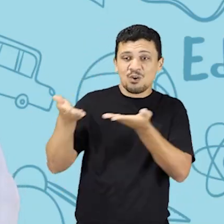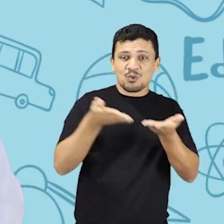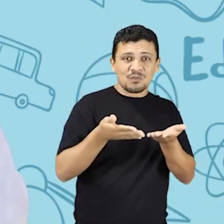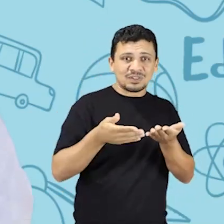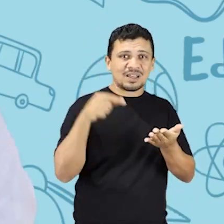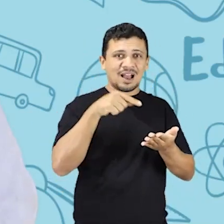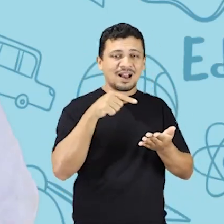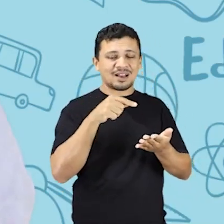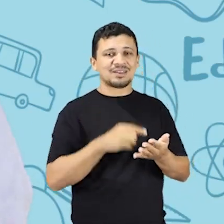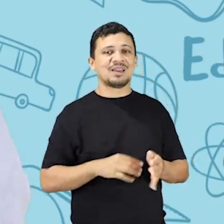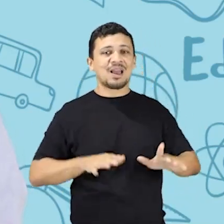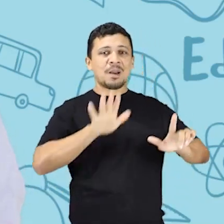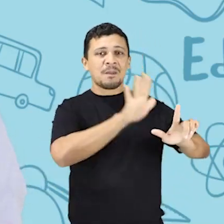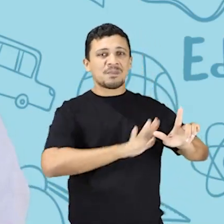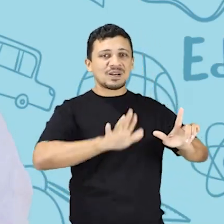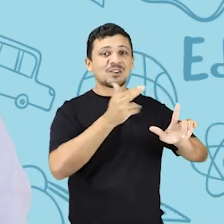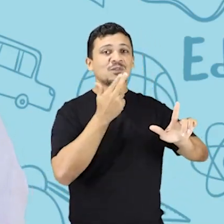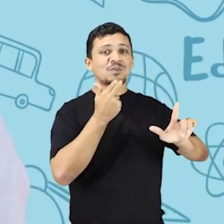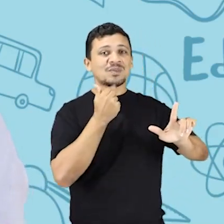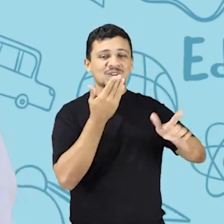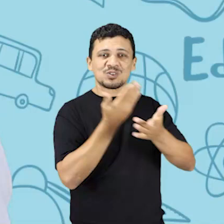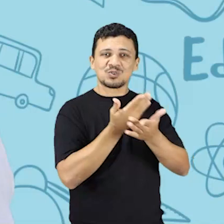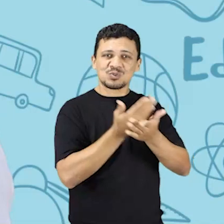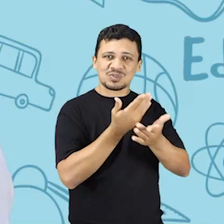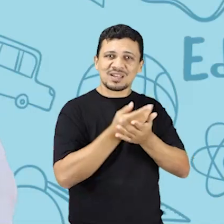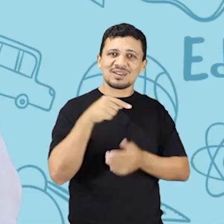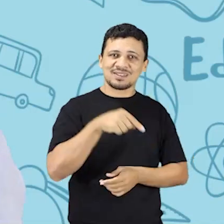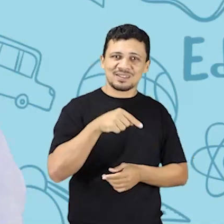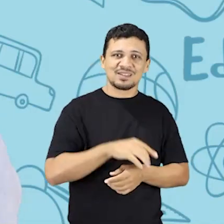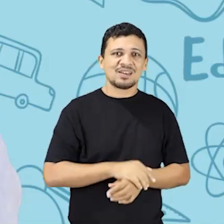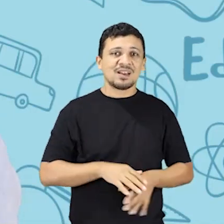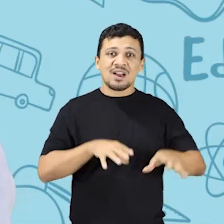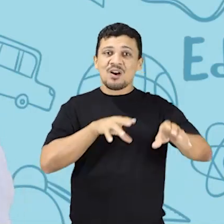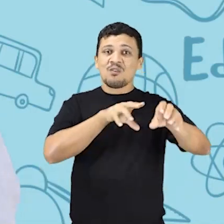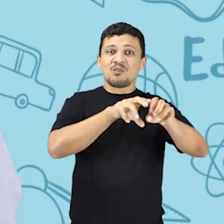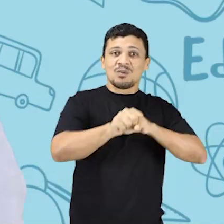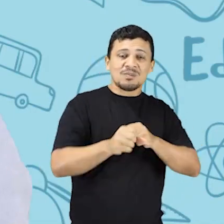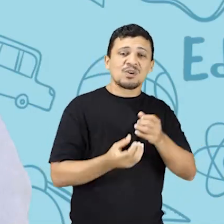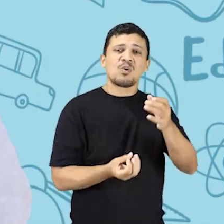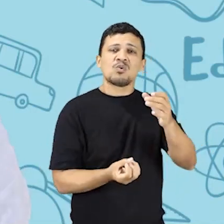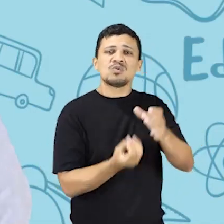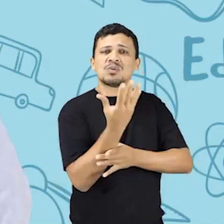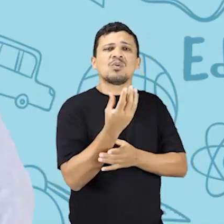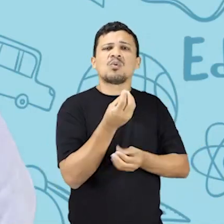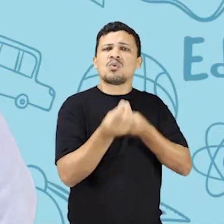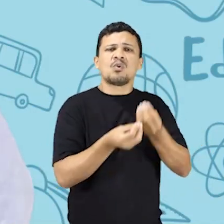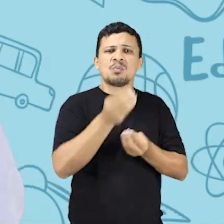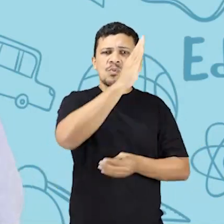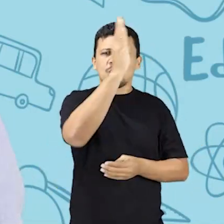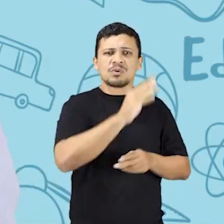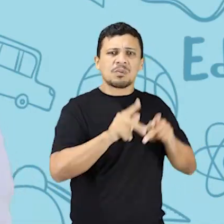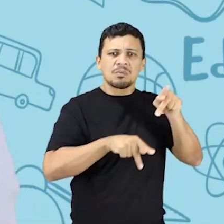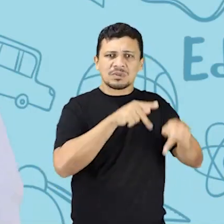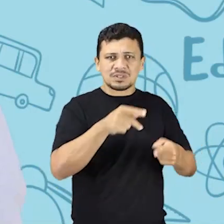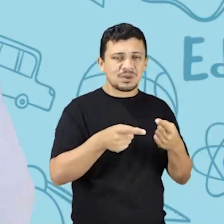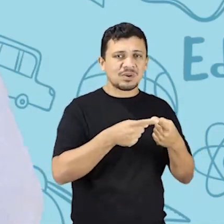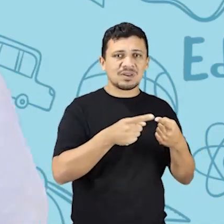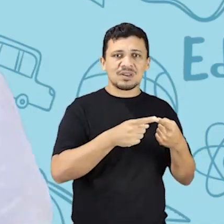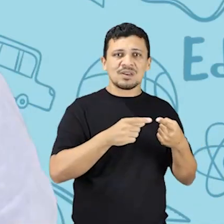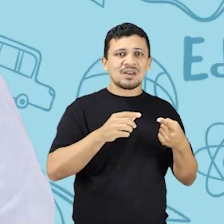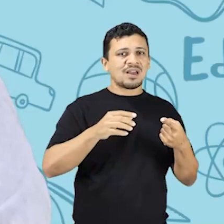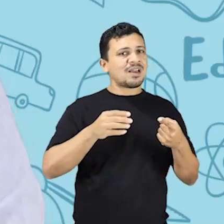na plataforma Gonçalves Dias para estudar com a gente, que a formação inicial da população brasileira se deu por meio de grupos